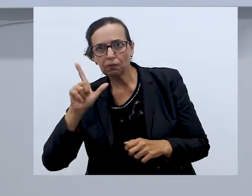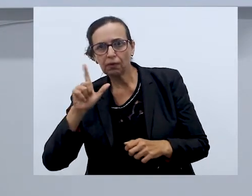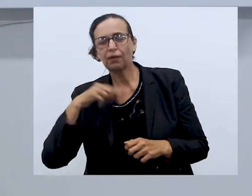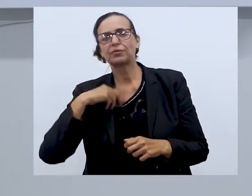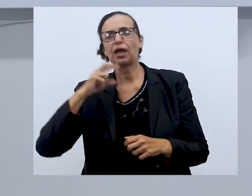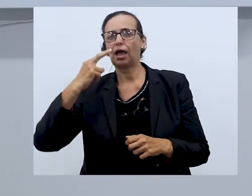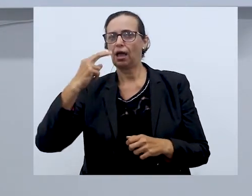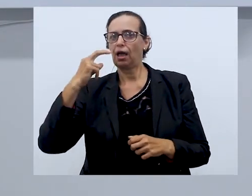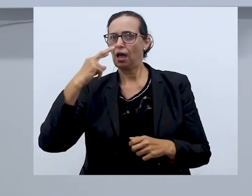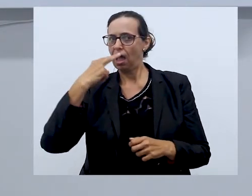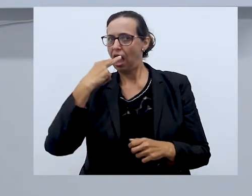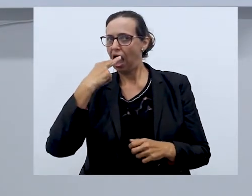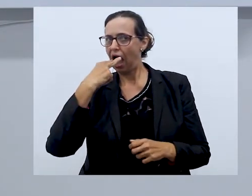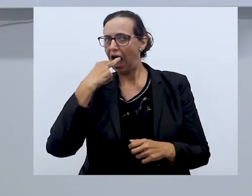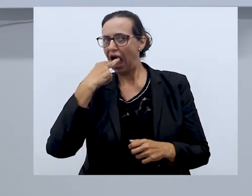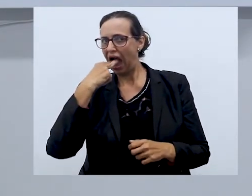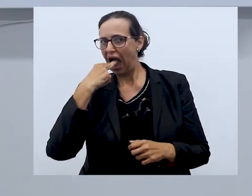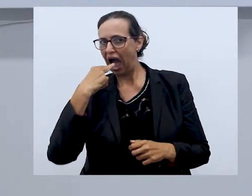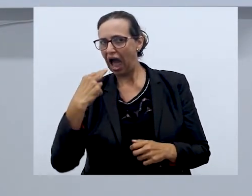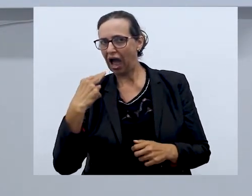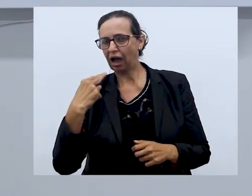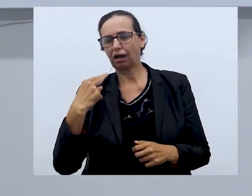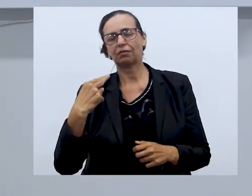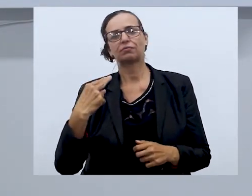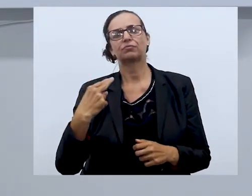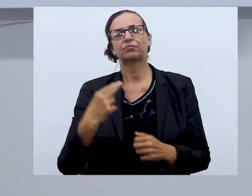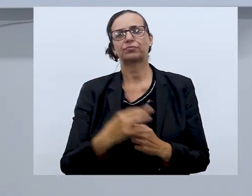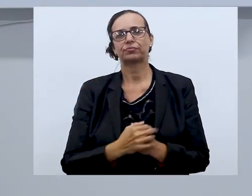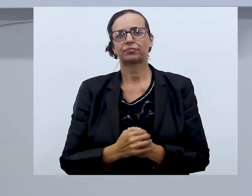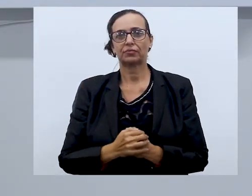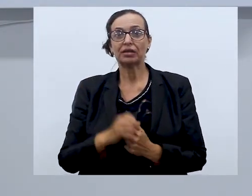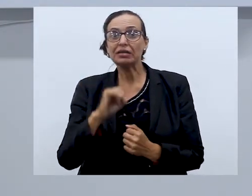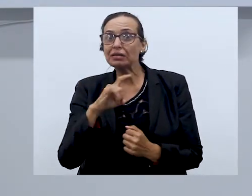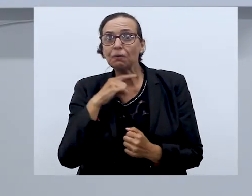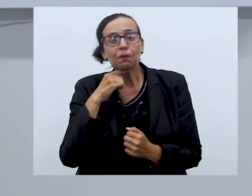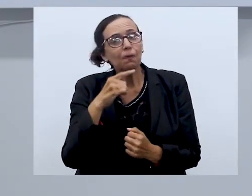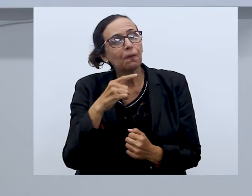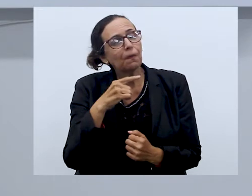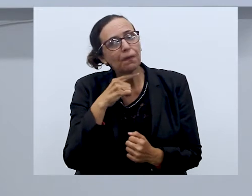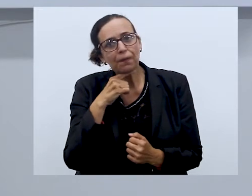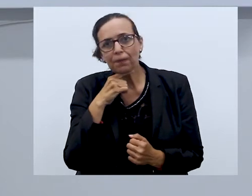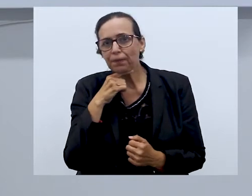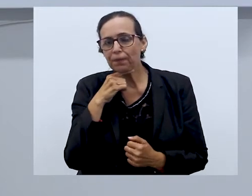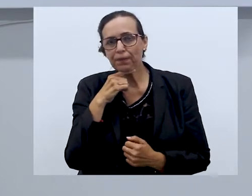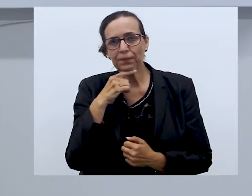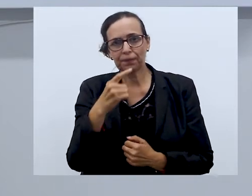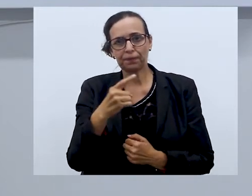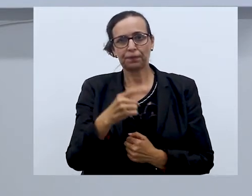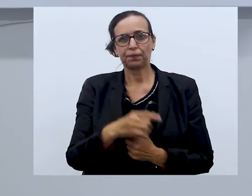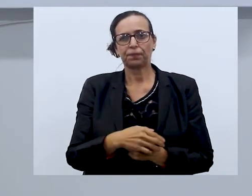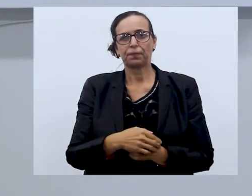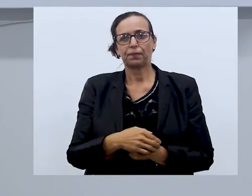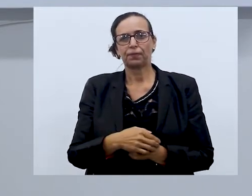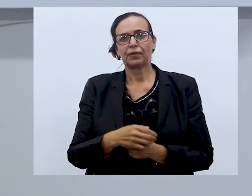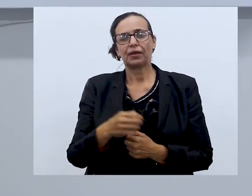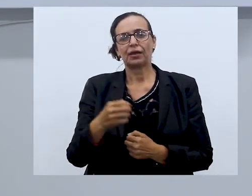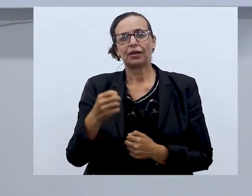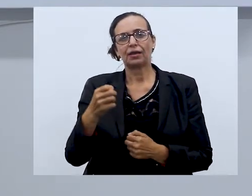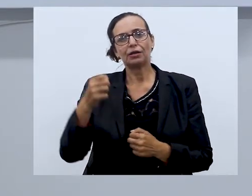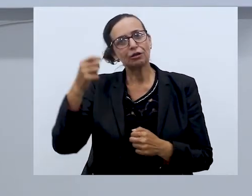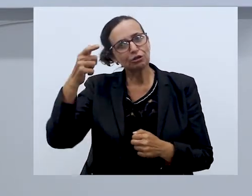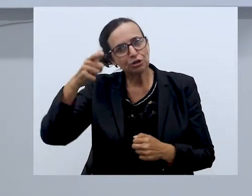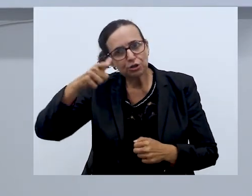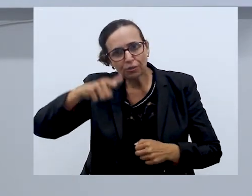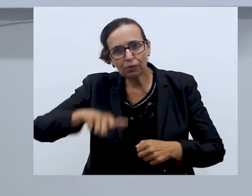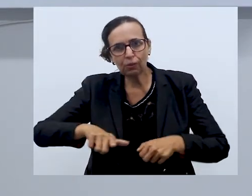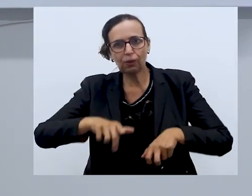você utiliza o dedo indicador e o dedo médio como uma pinça para retirá-lo. Se caso o objeto for visível, você